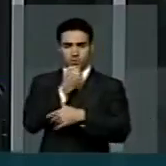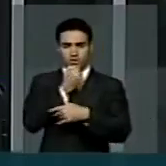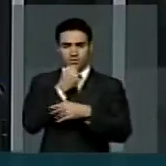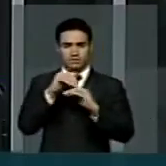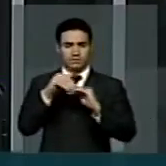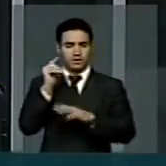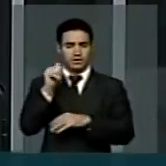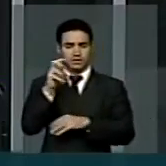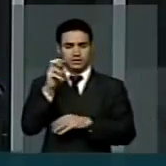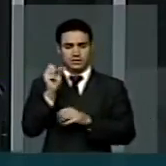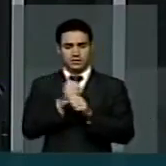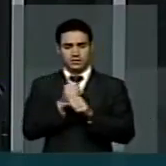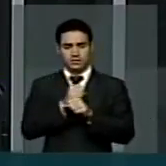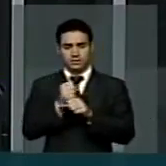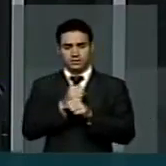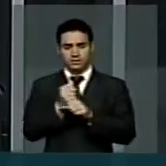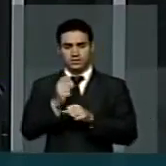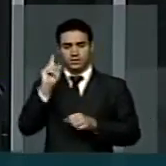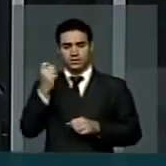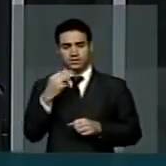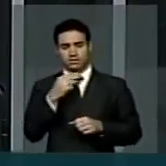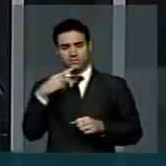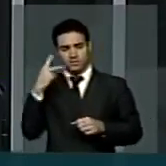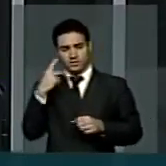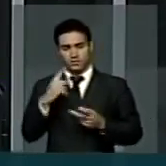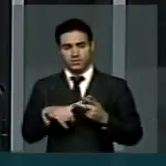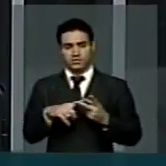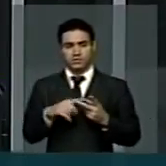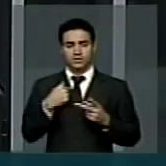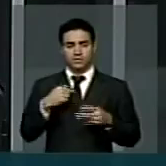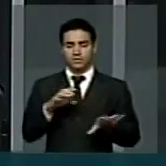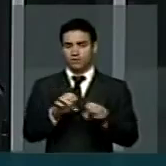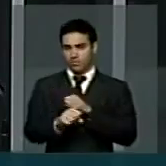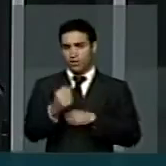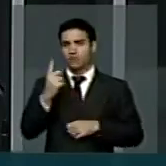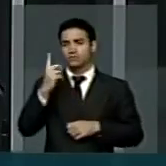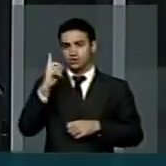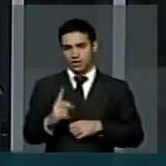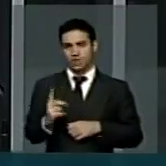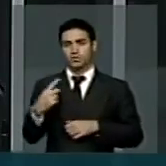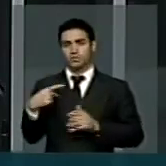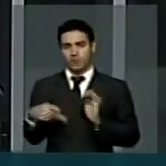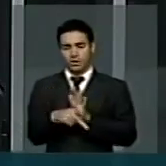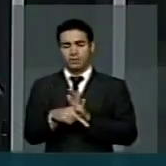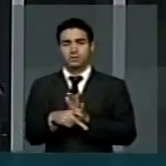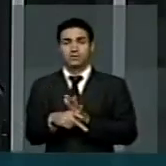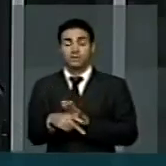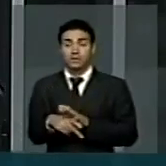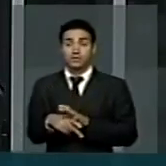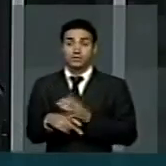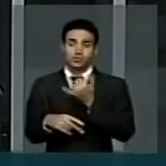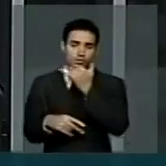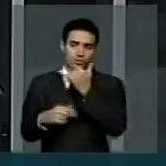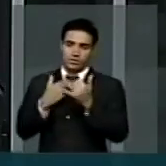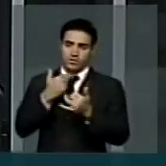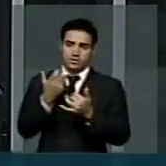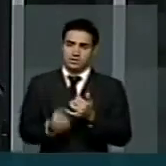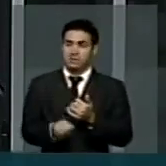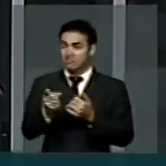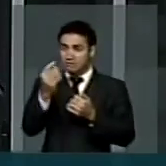de 15 anos, ex-vereador e por minha formação jurídica, não posso admitir qualquer